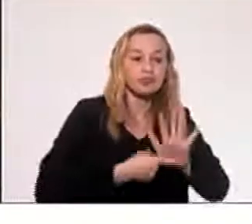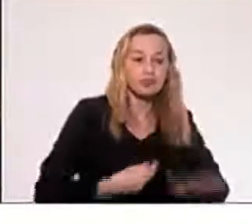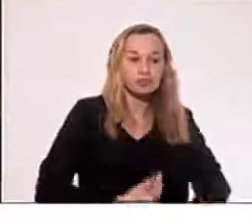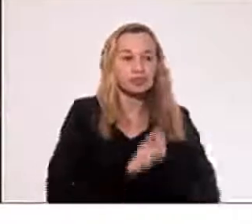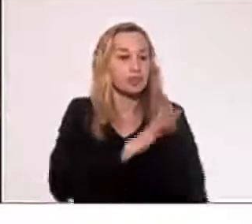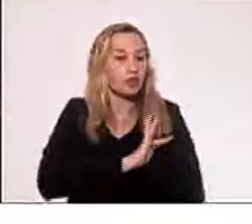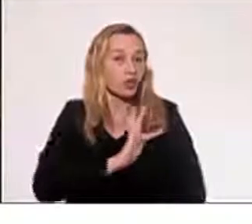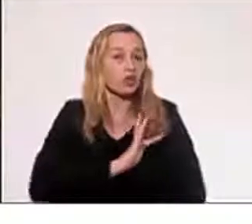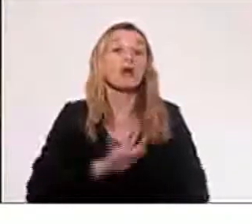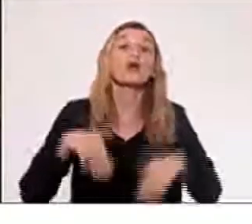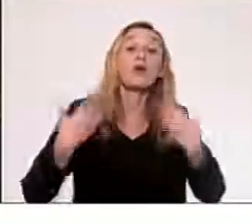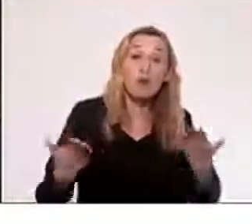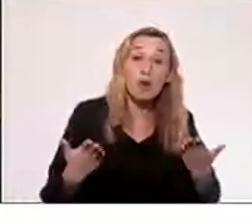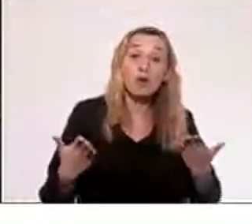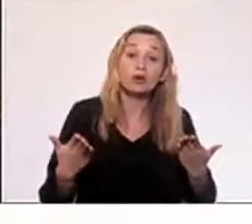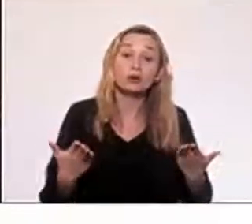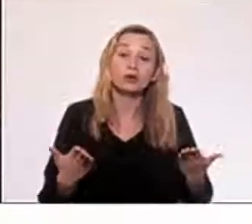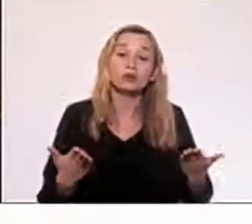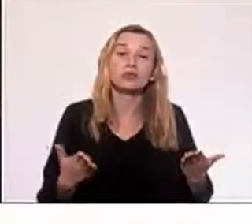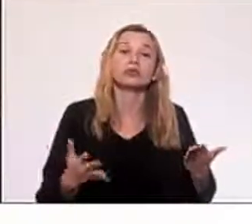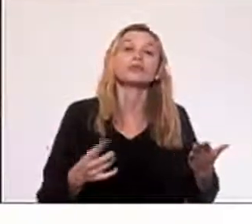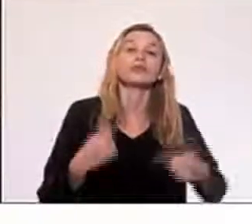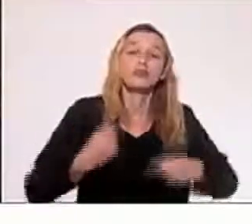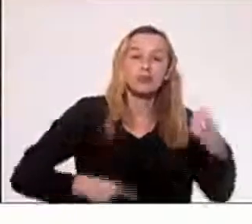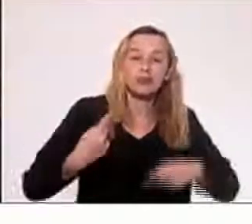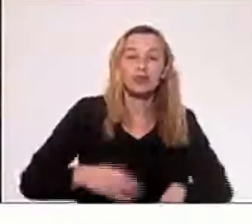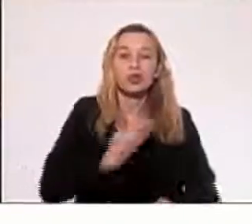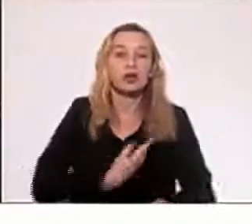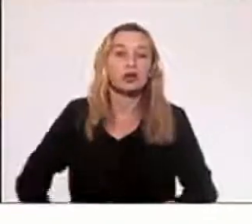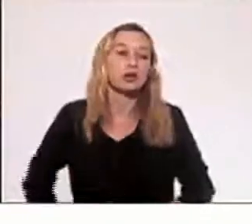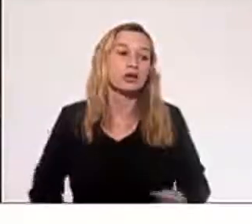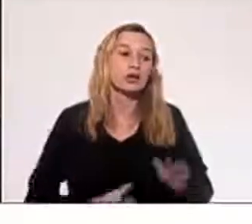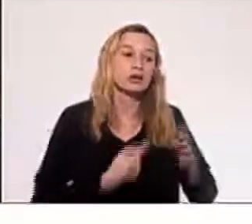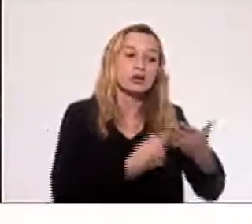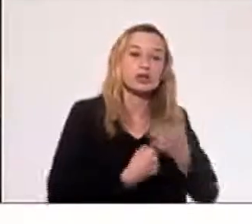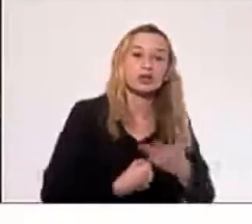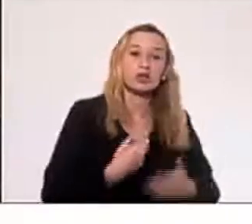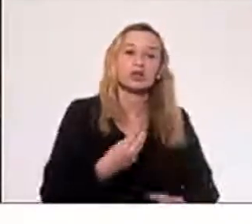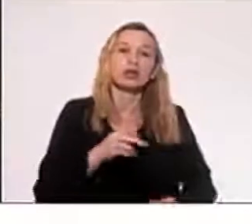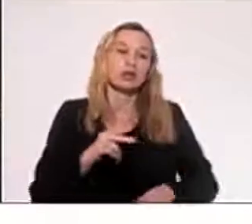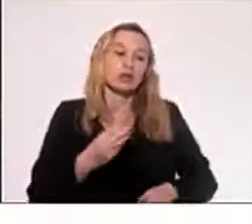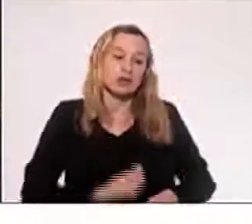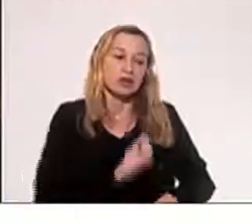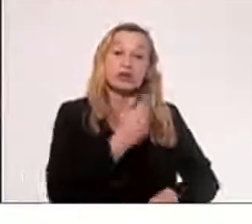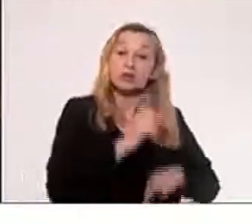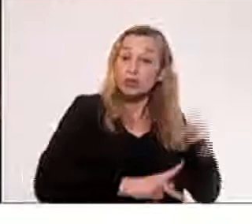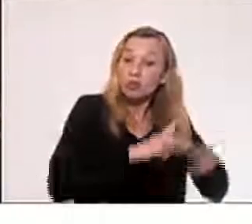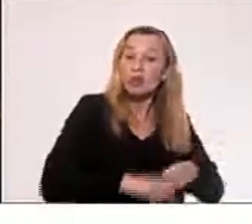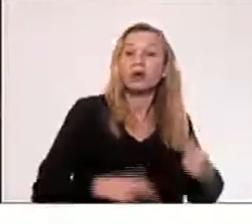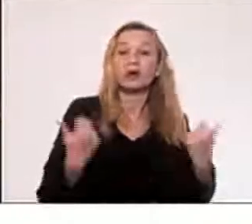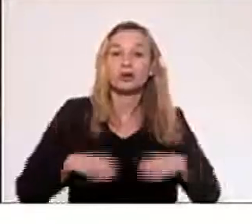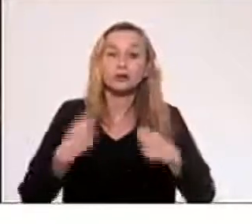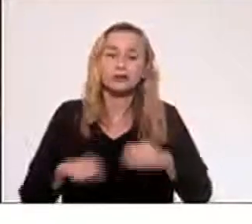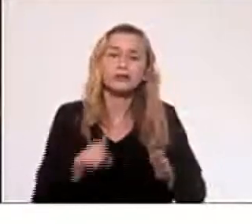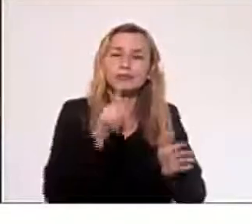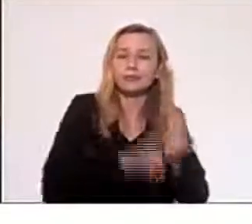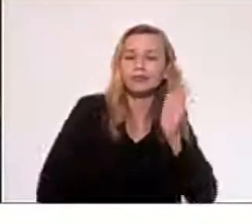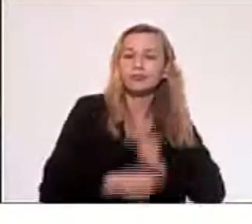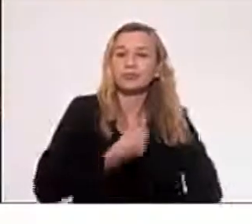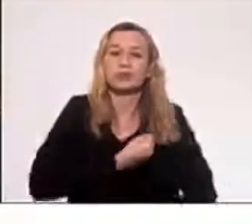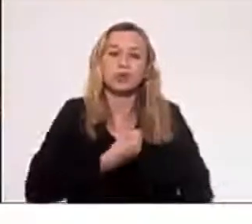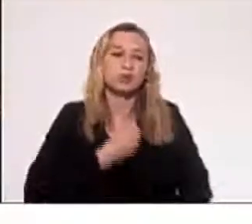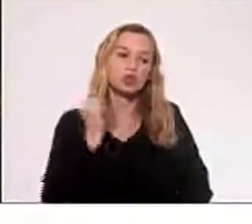policiais? Qual é a política pública para assegurar a vida da população? A gente precisa reduzir o número